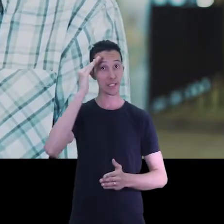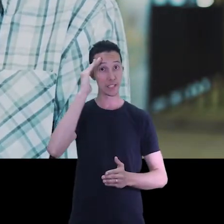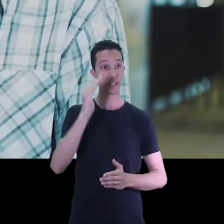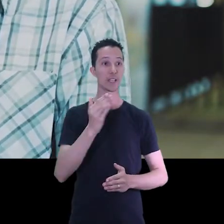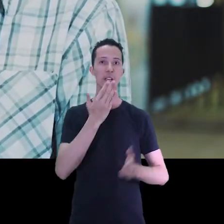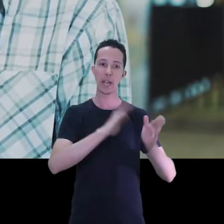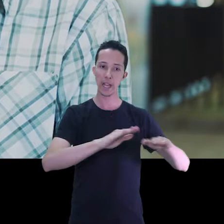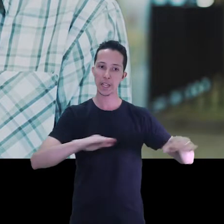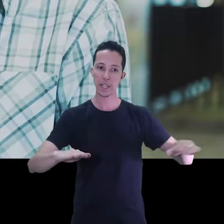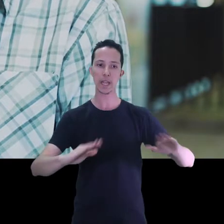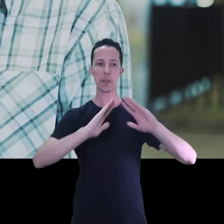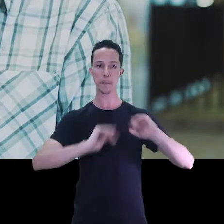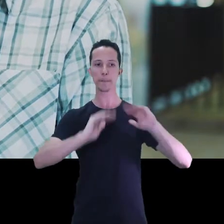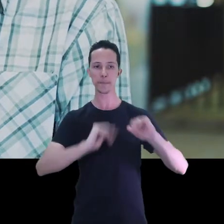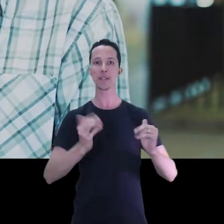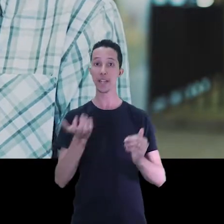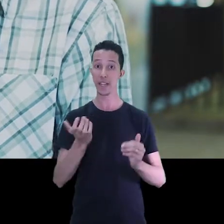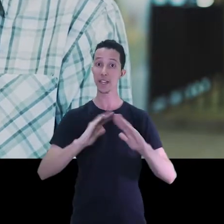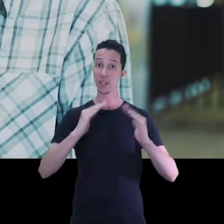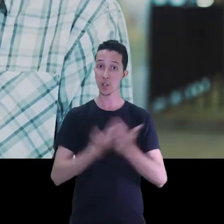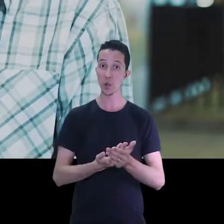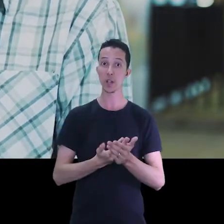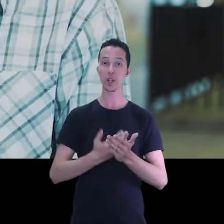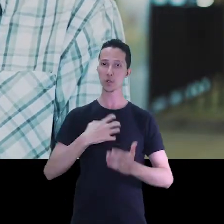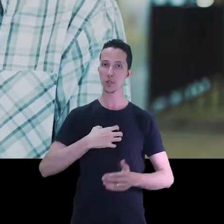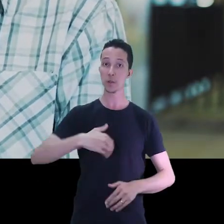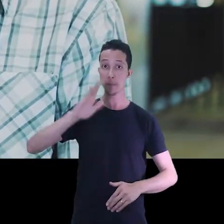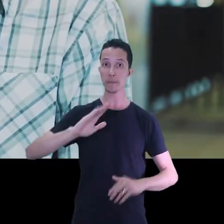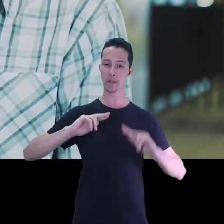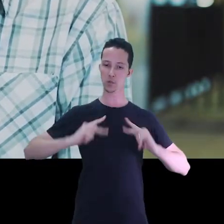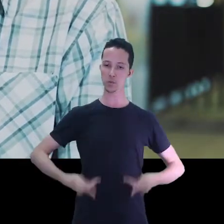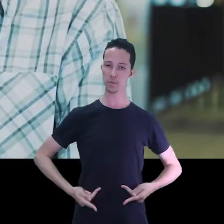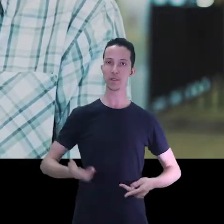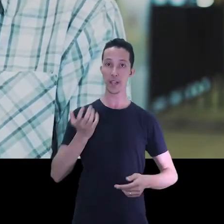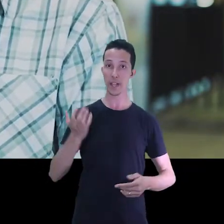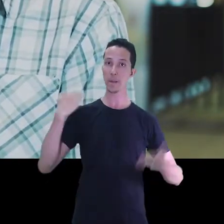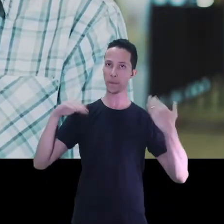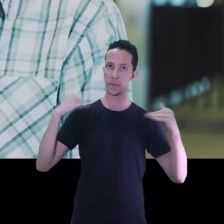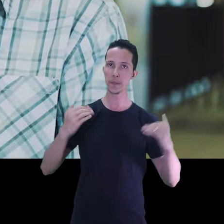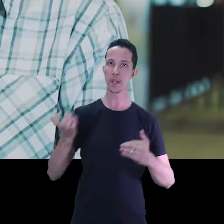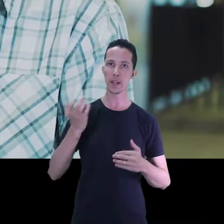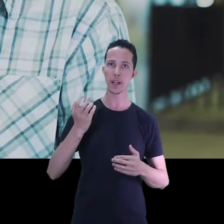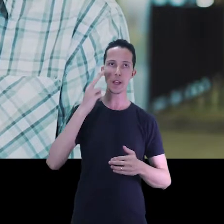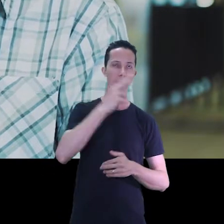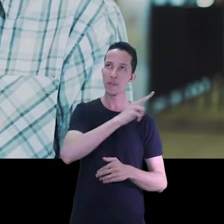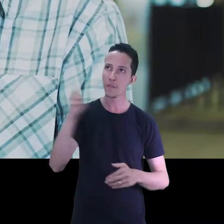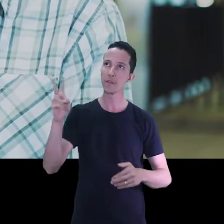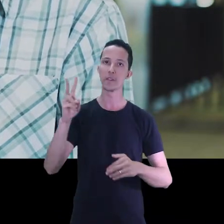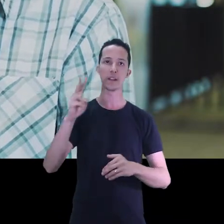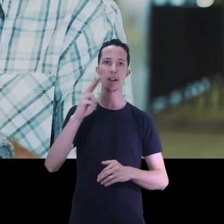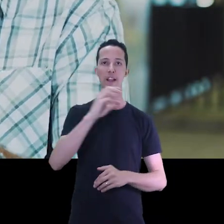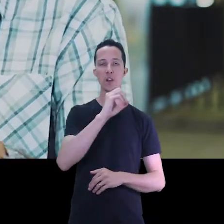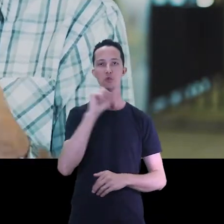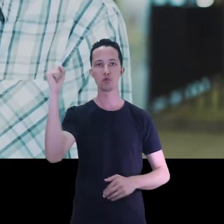gente começa a entender que eles estão gritando por um processo mais humano dentro da escola. Eles querem sair, eles querem abertura, eles